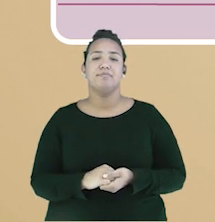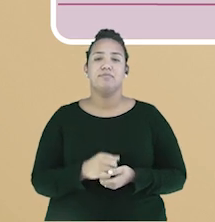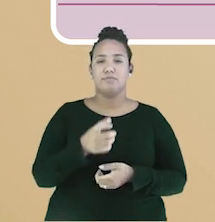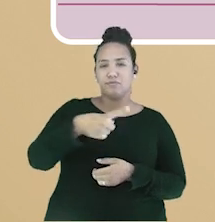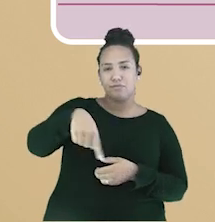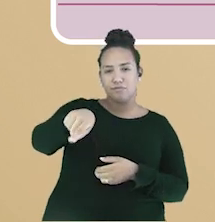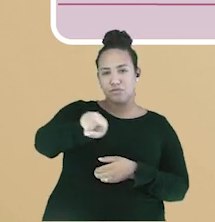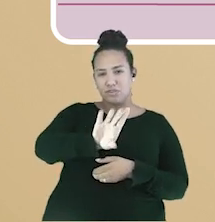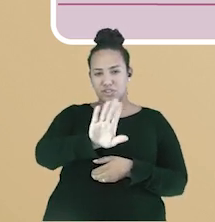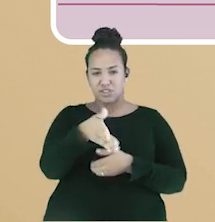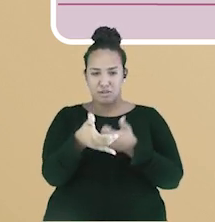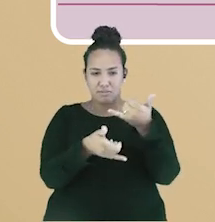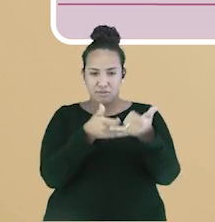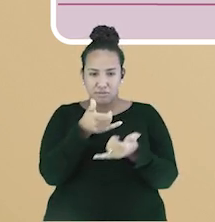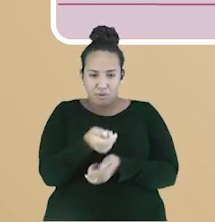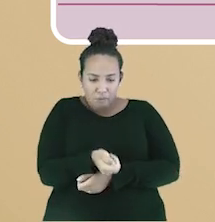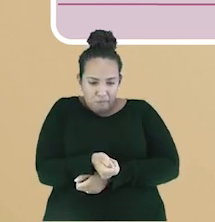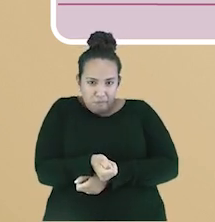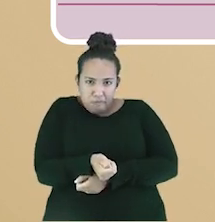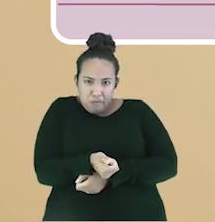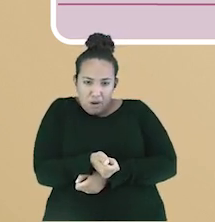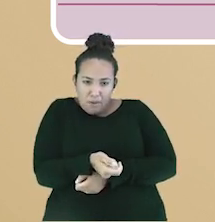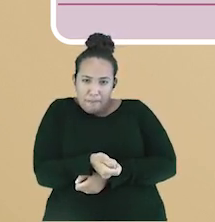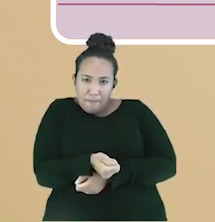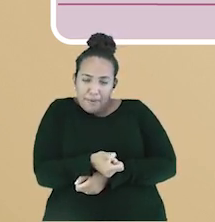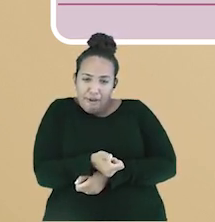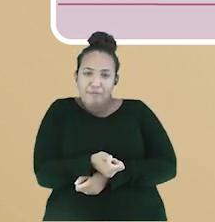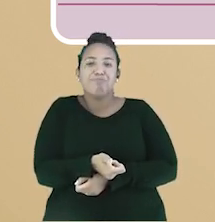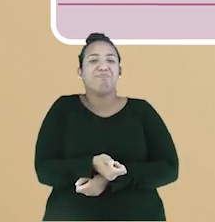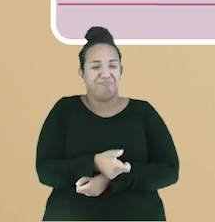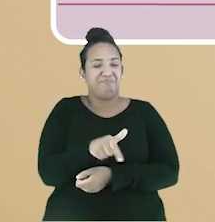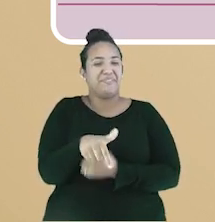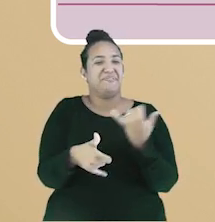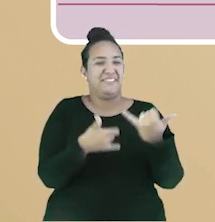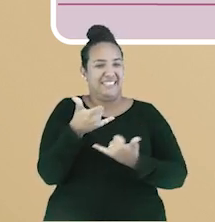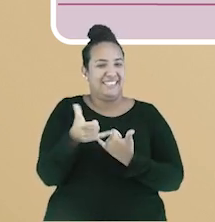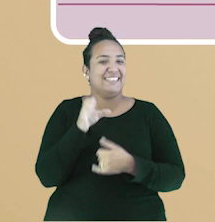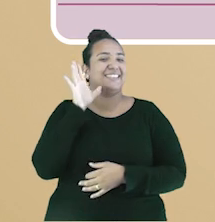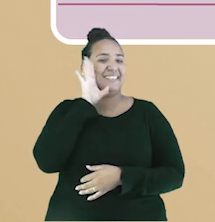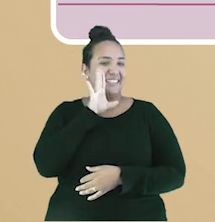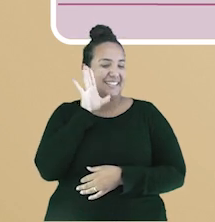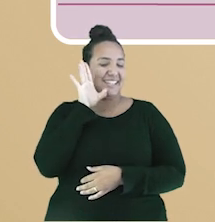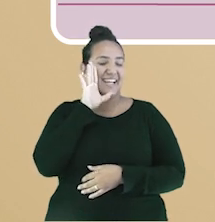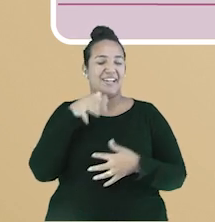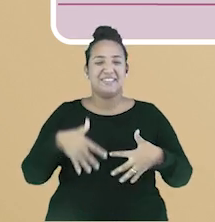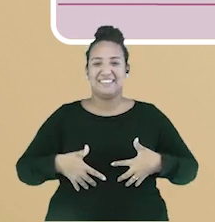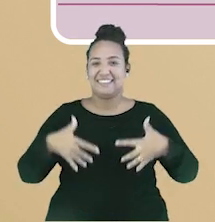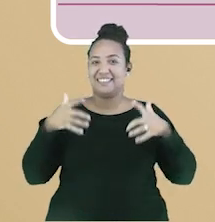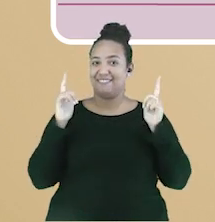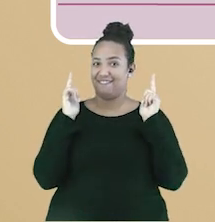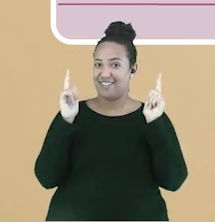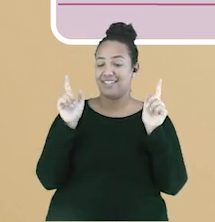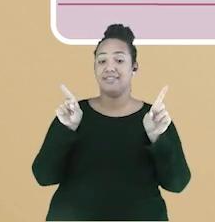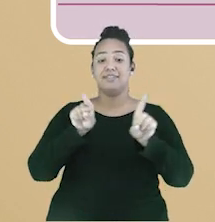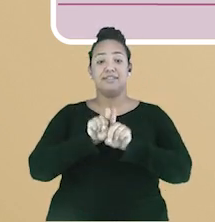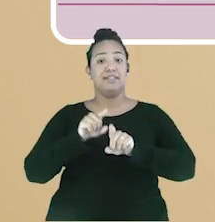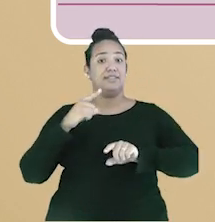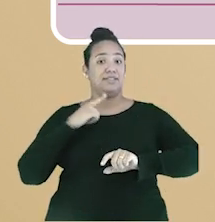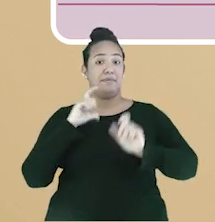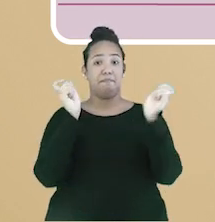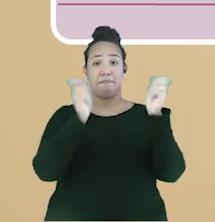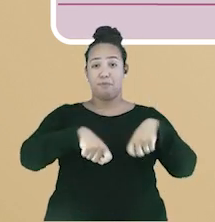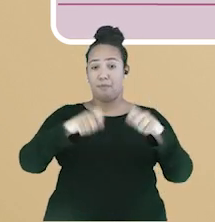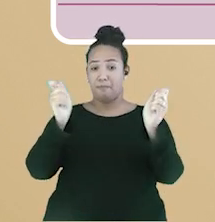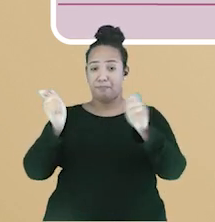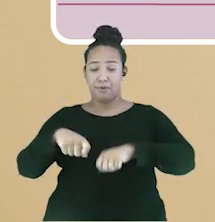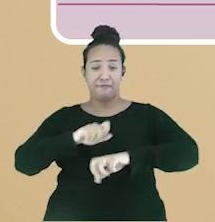já brincou de bolinha de gude? É uma brincadeira bem legal, divertida e com muitas possibilidades de jogo, não